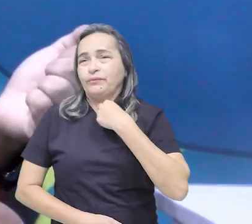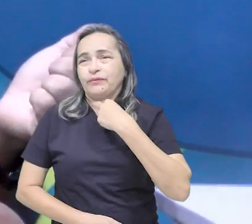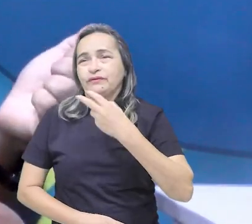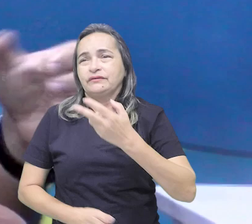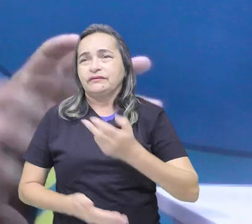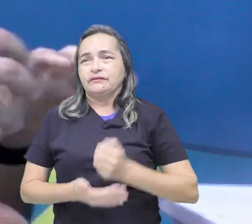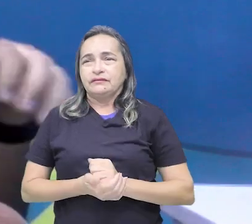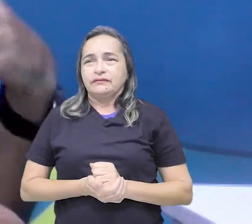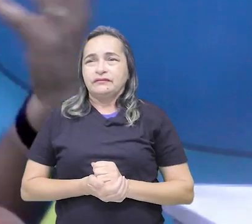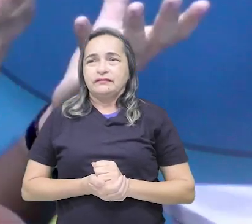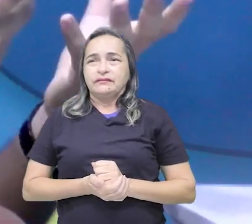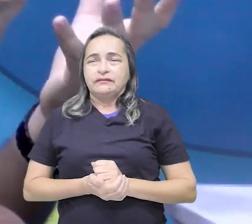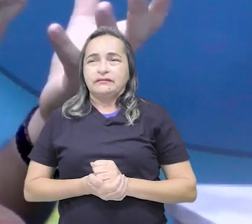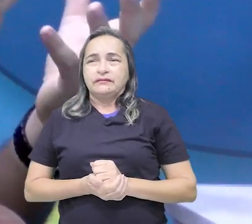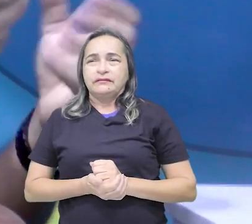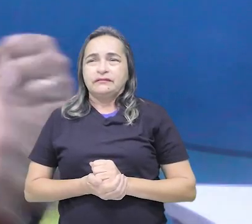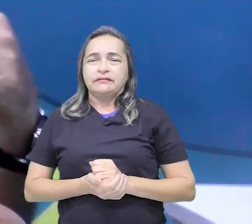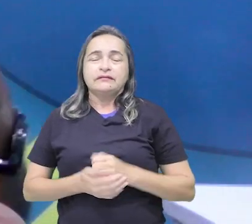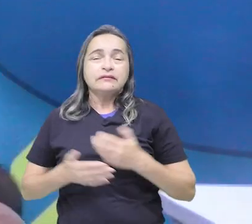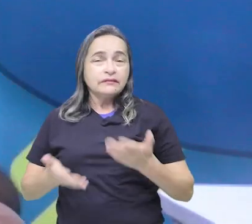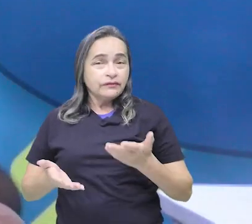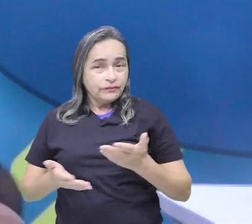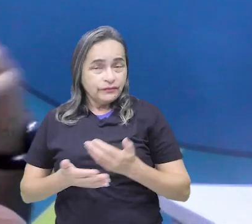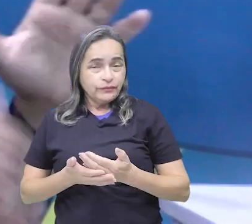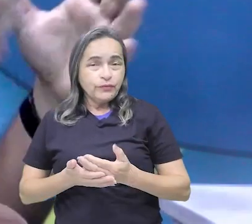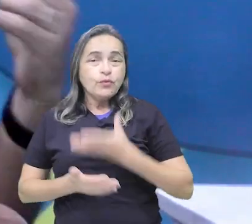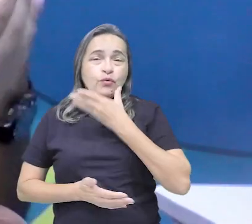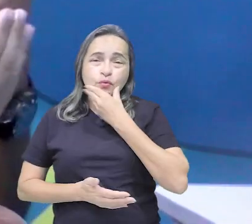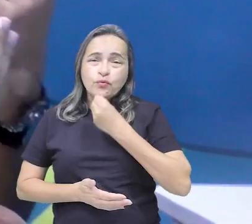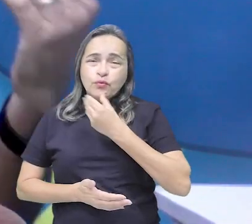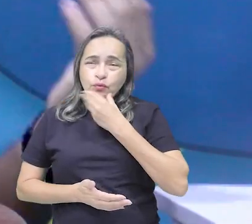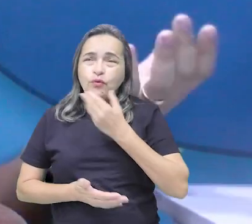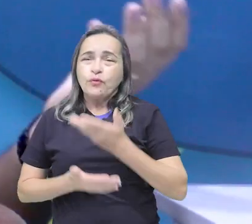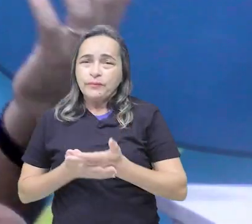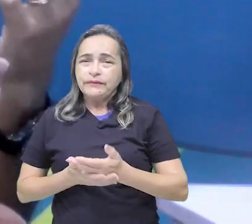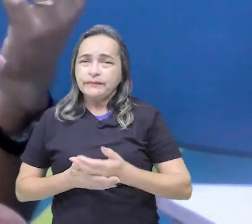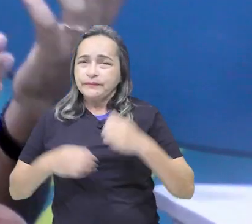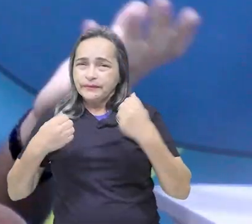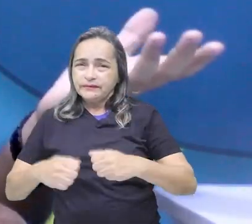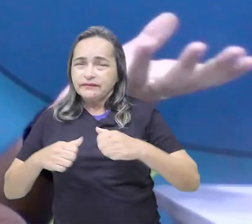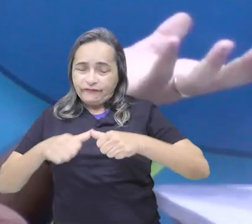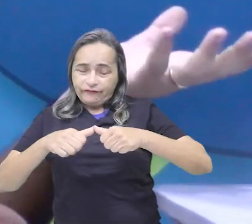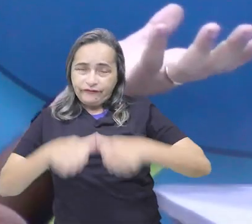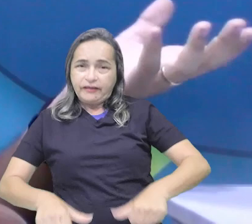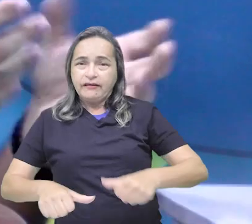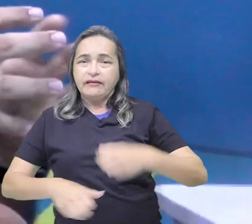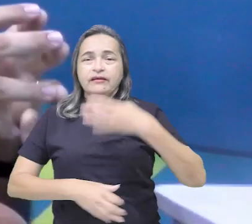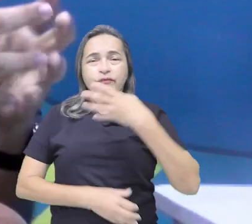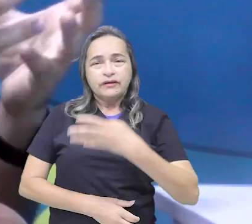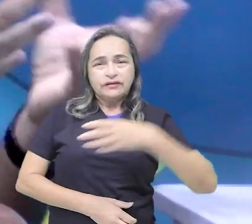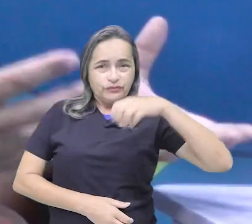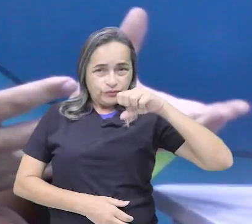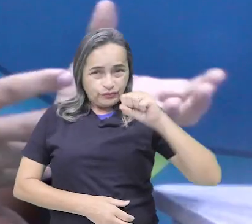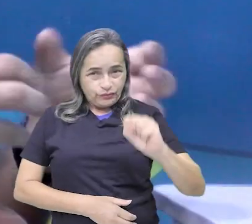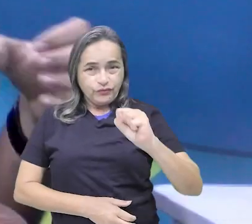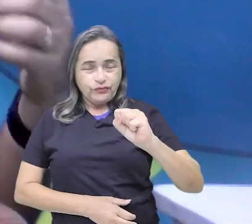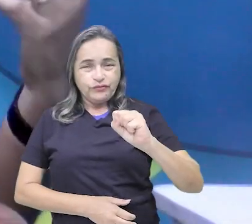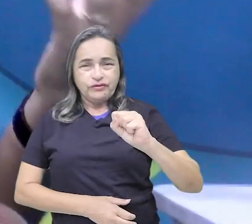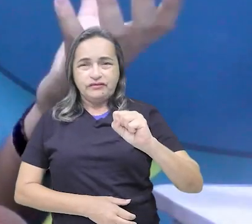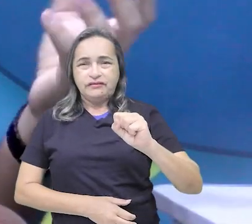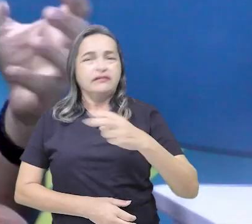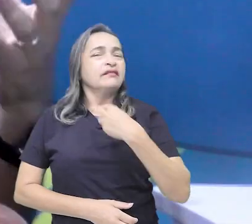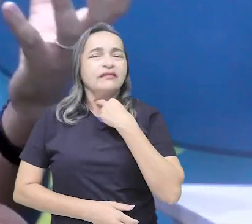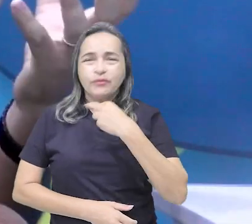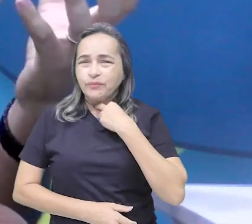trabalho. Então, aquele homem que já se compromete em fazer o exame, pelo menos 48 horas antes, 2 dias, né? Não andar a cavalo, não